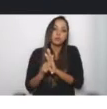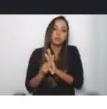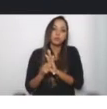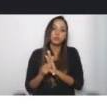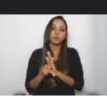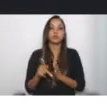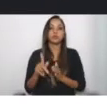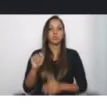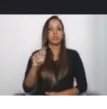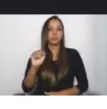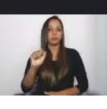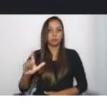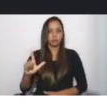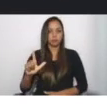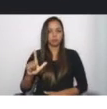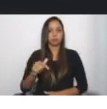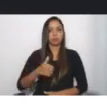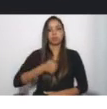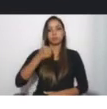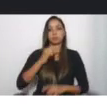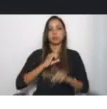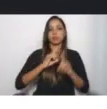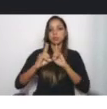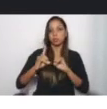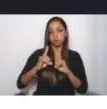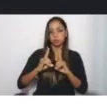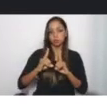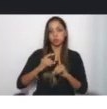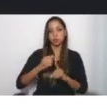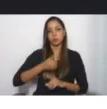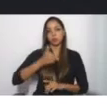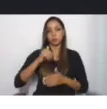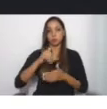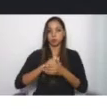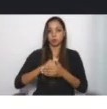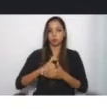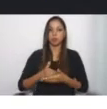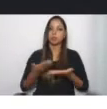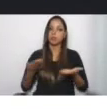discussão e em primeira votação. Em discussão.